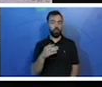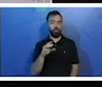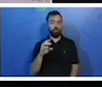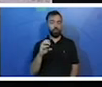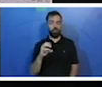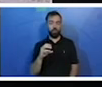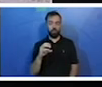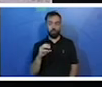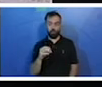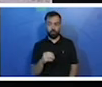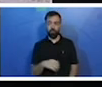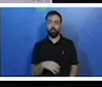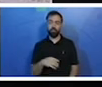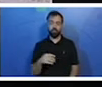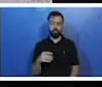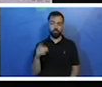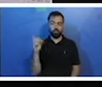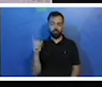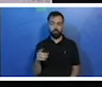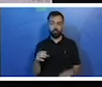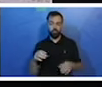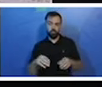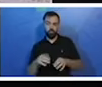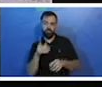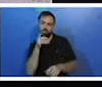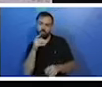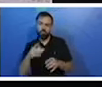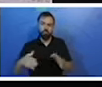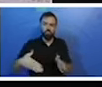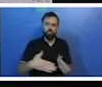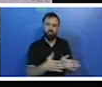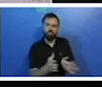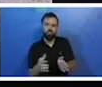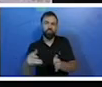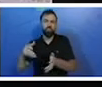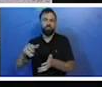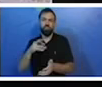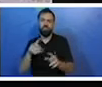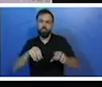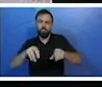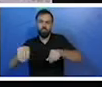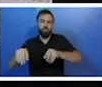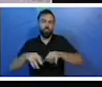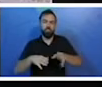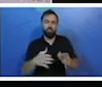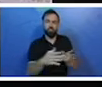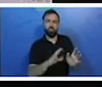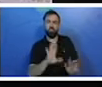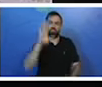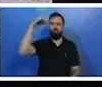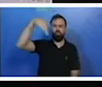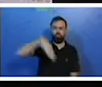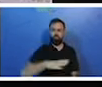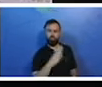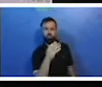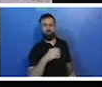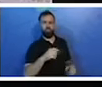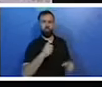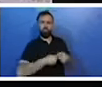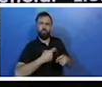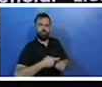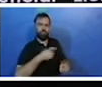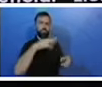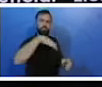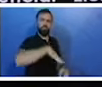na natureza, passando por rios, lagos, terra, enfrentando barro, subidas, descidas, pedras.